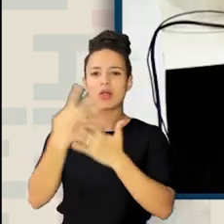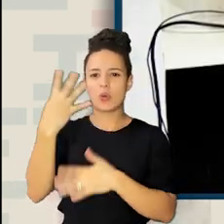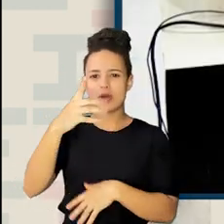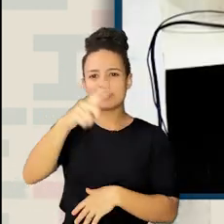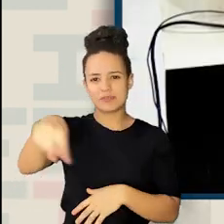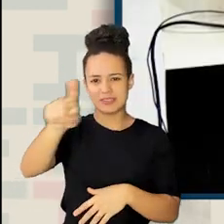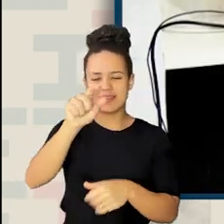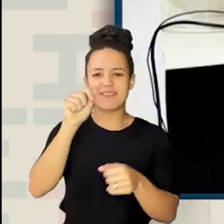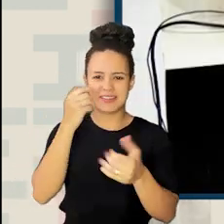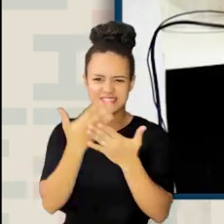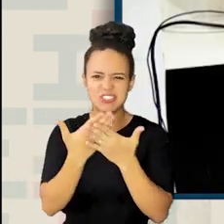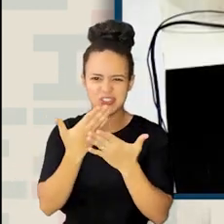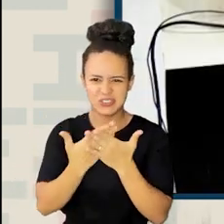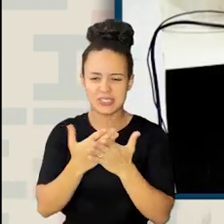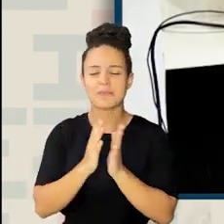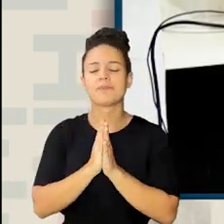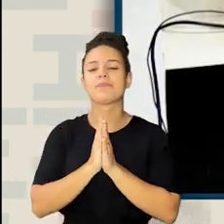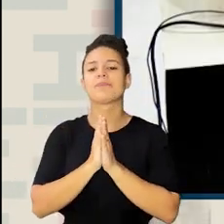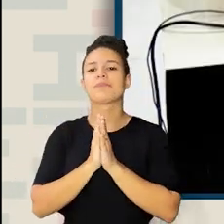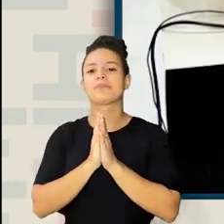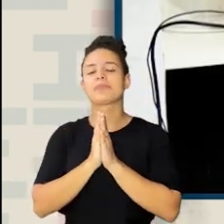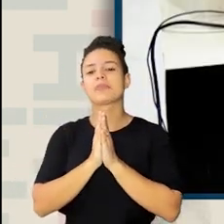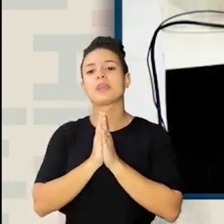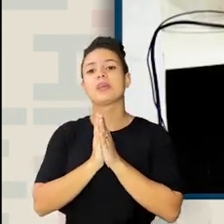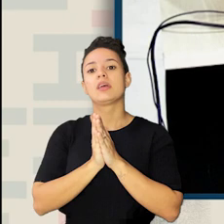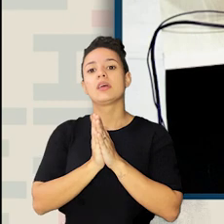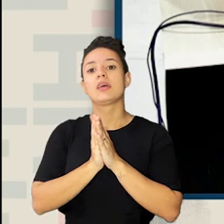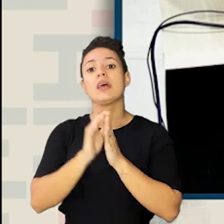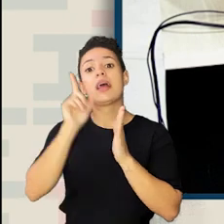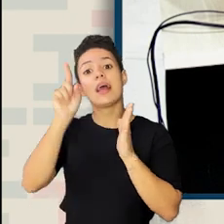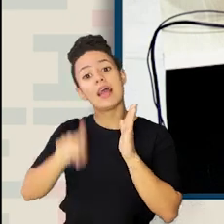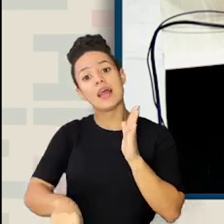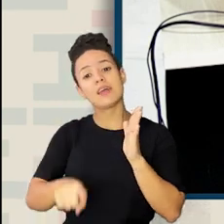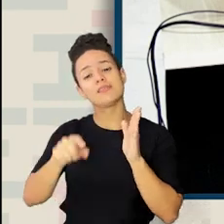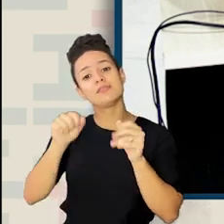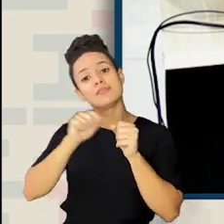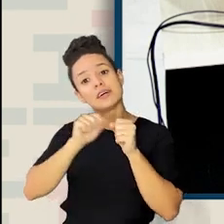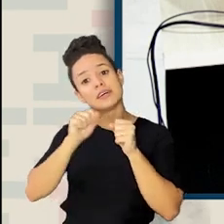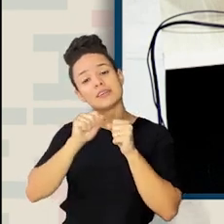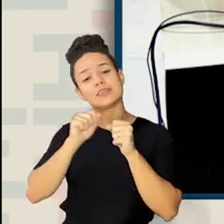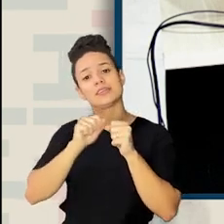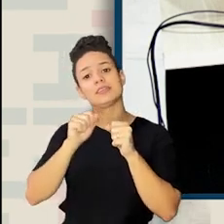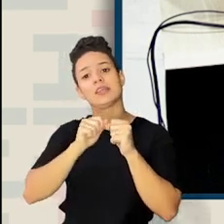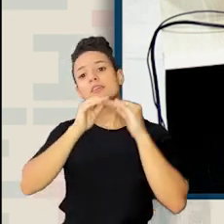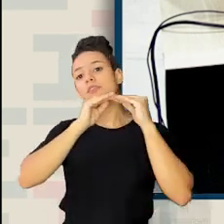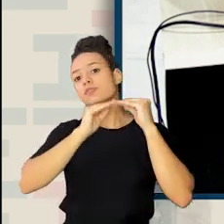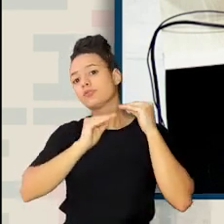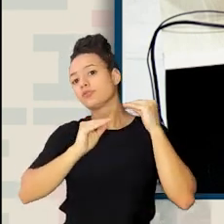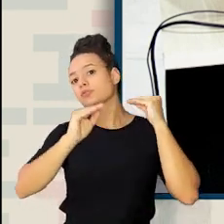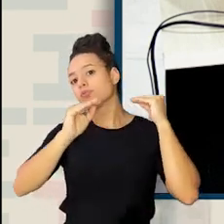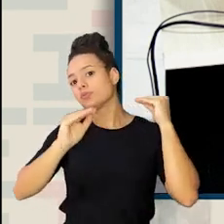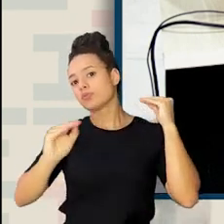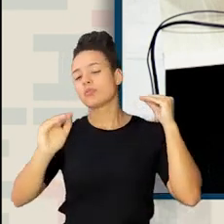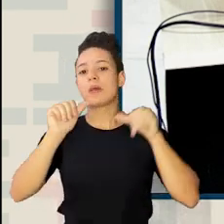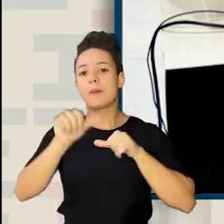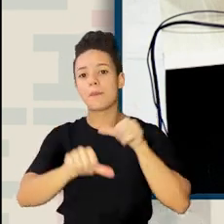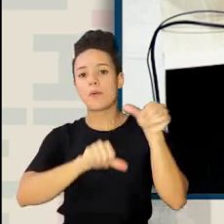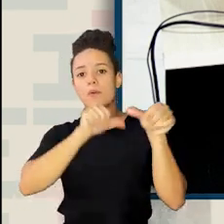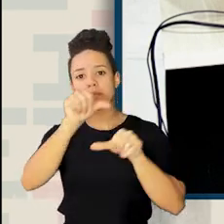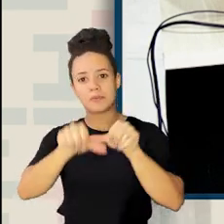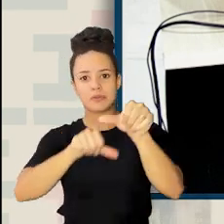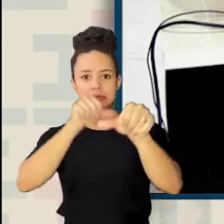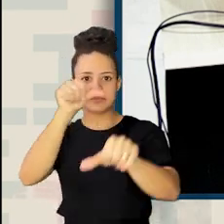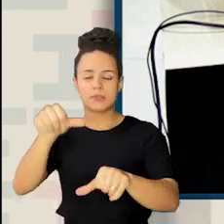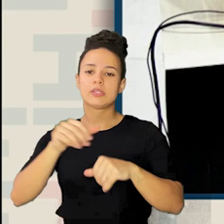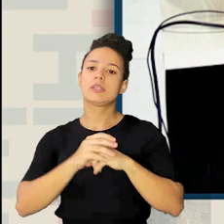sobre o legato, né? E fazer esse som mesmo liso, só que mudando a nota, né? Então